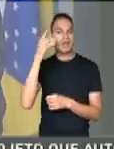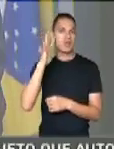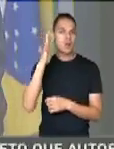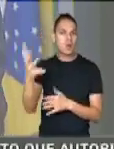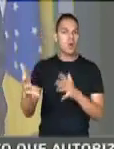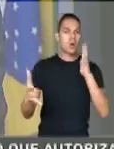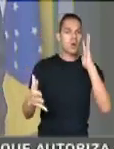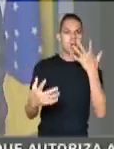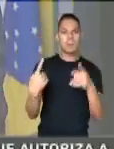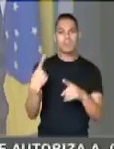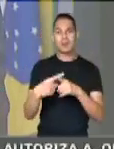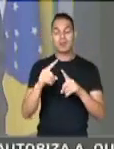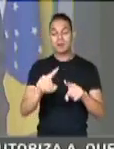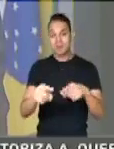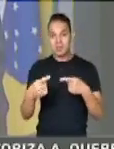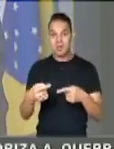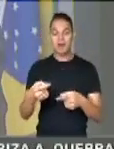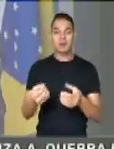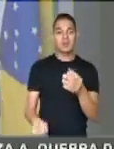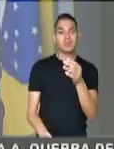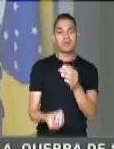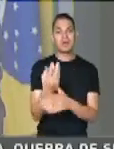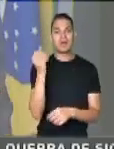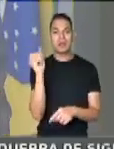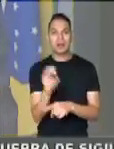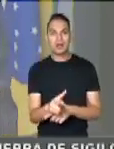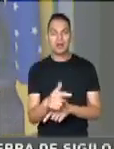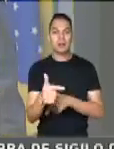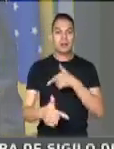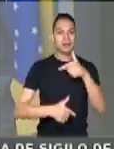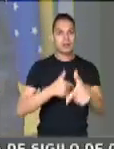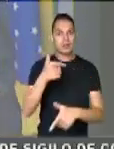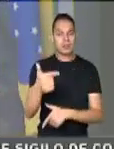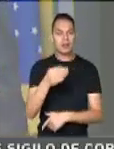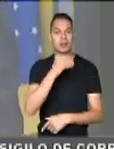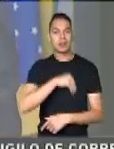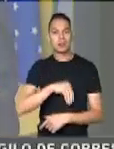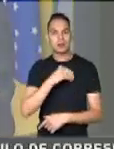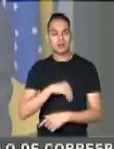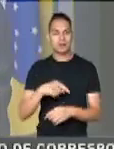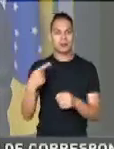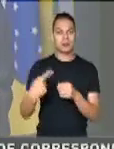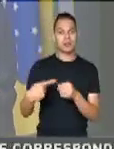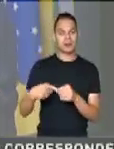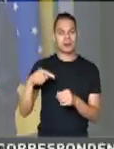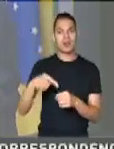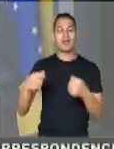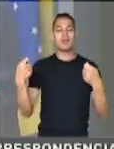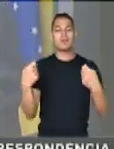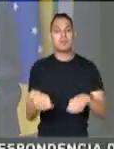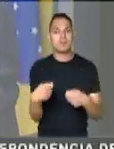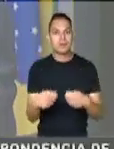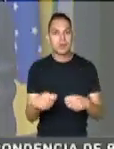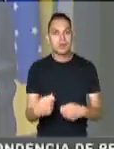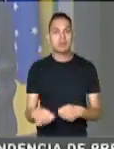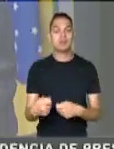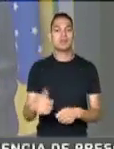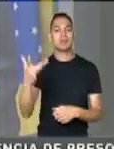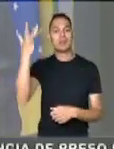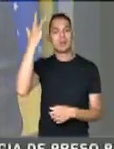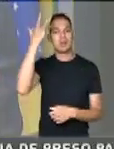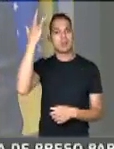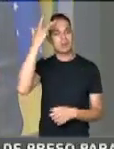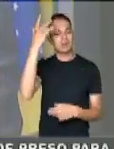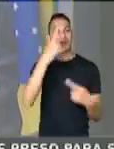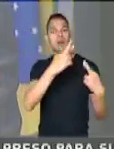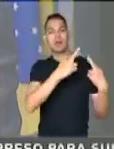caminhos, porque os desafios para gerar emprego e renda e manter esse processo de desenvolvimento na nossa cidade precisa dessa maturidade